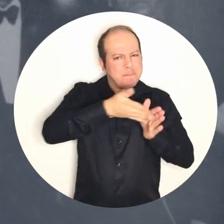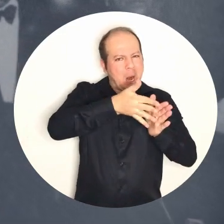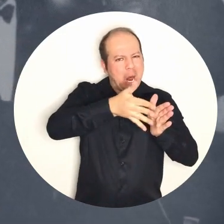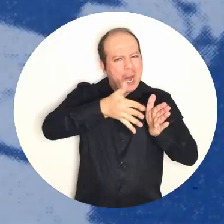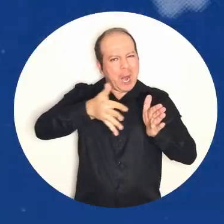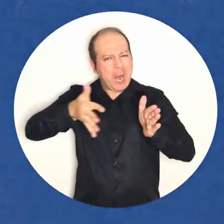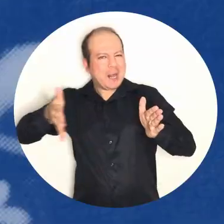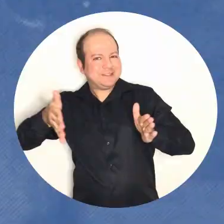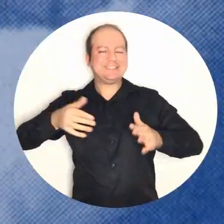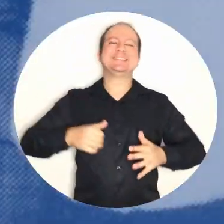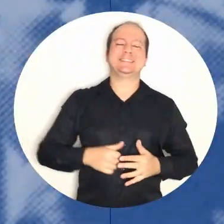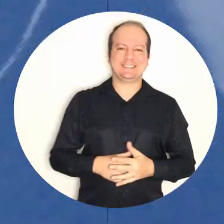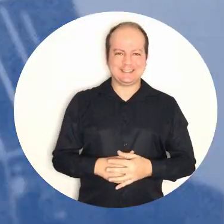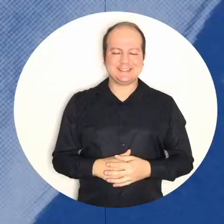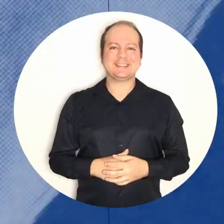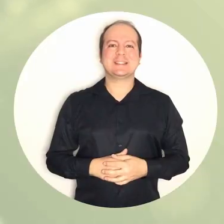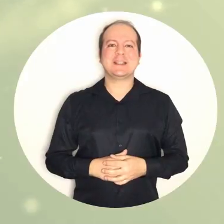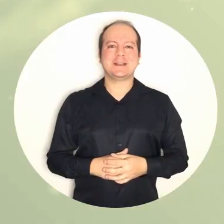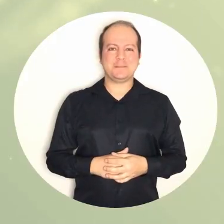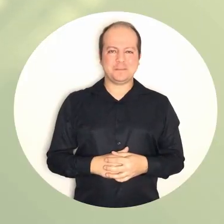do tempo?